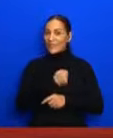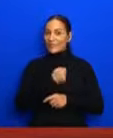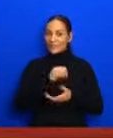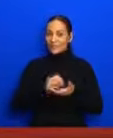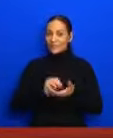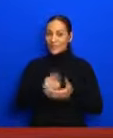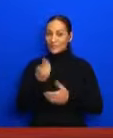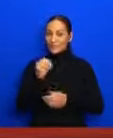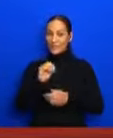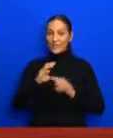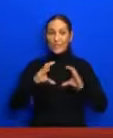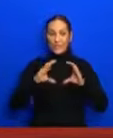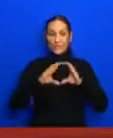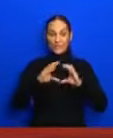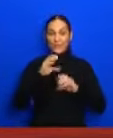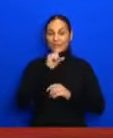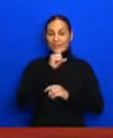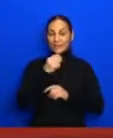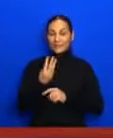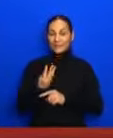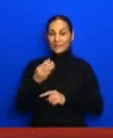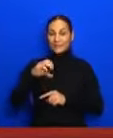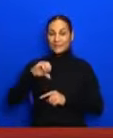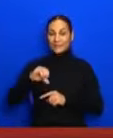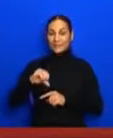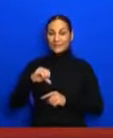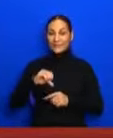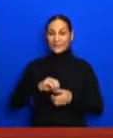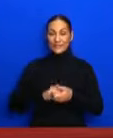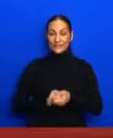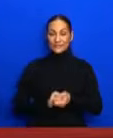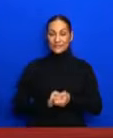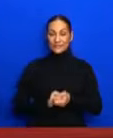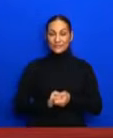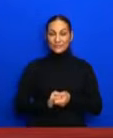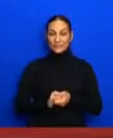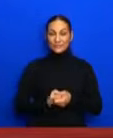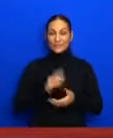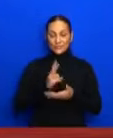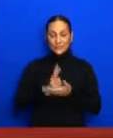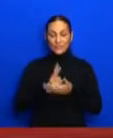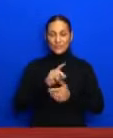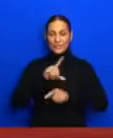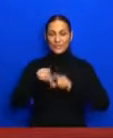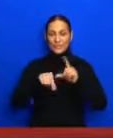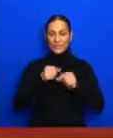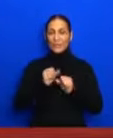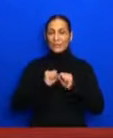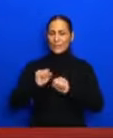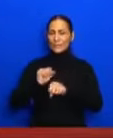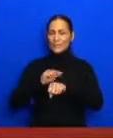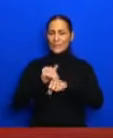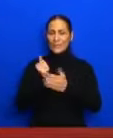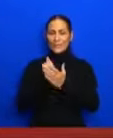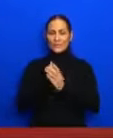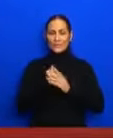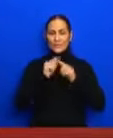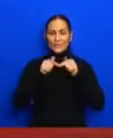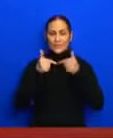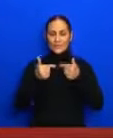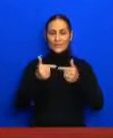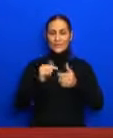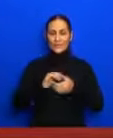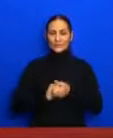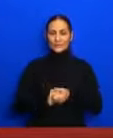números, faltam 10. Bola laranja 39. Laranja número 39. Vamos seguir sorteando. Pode chamar que a